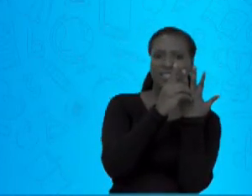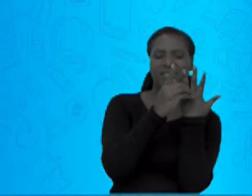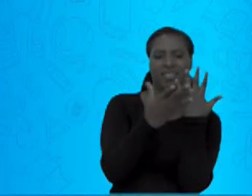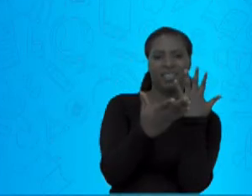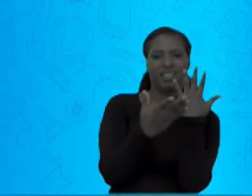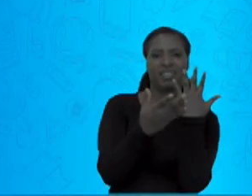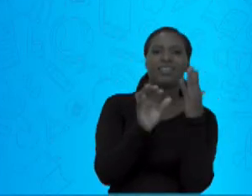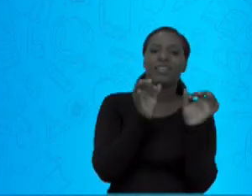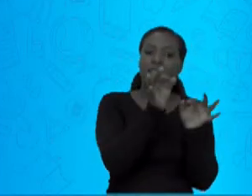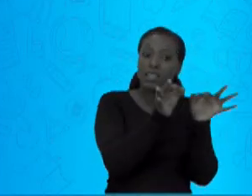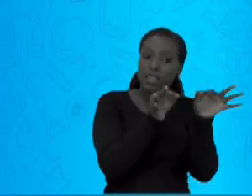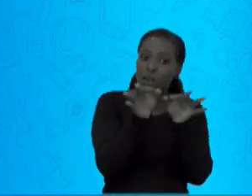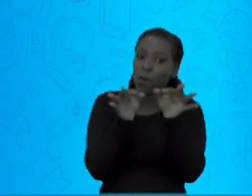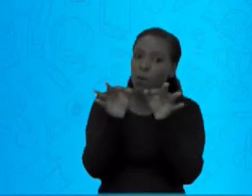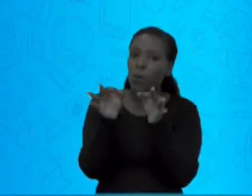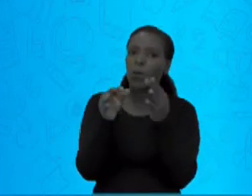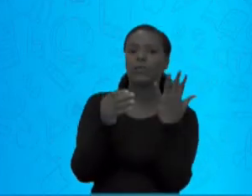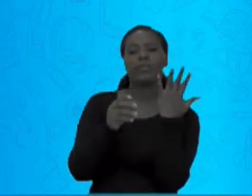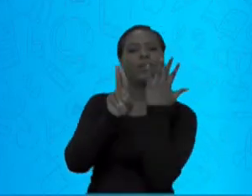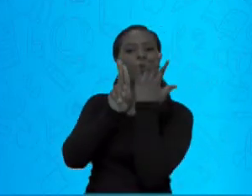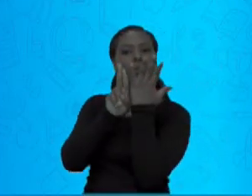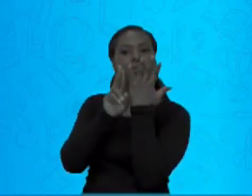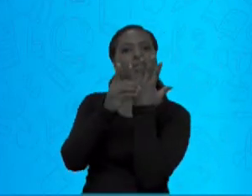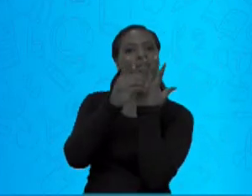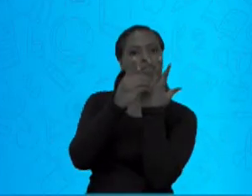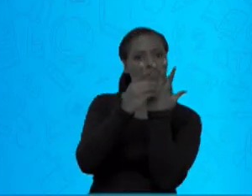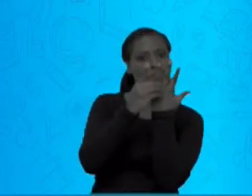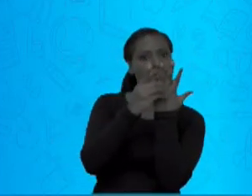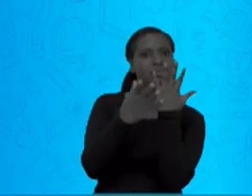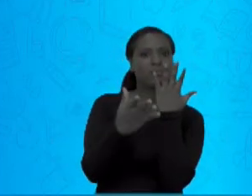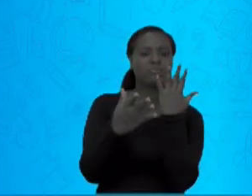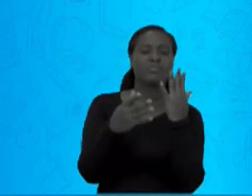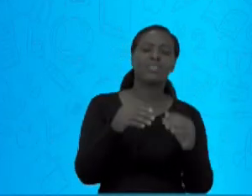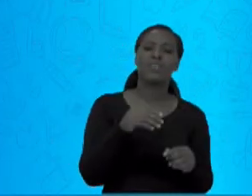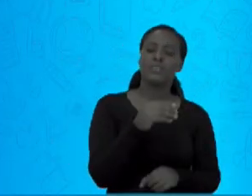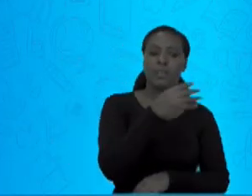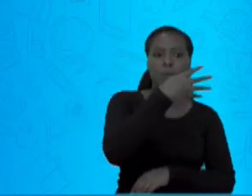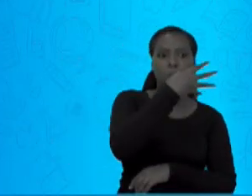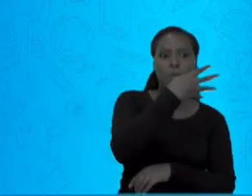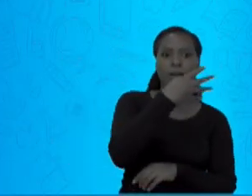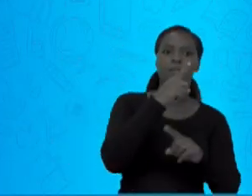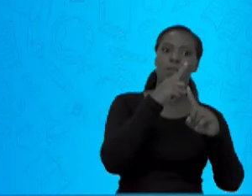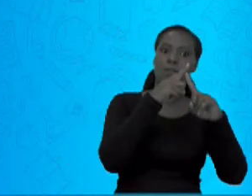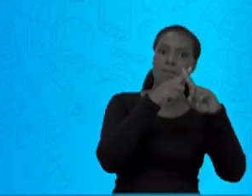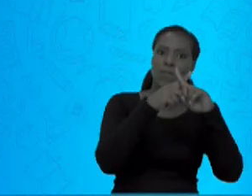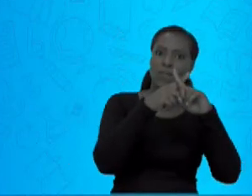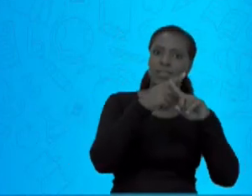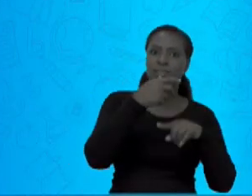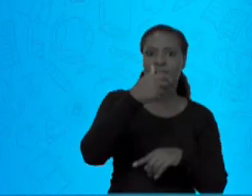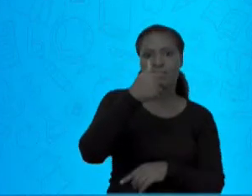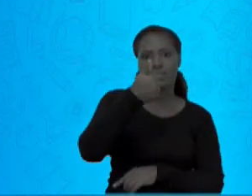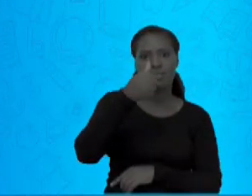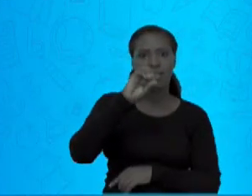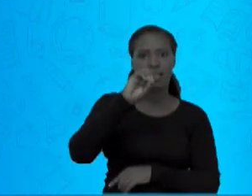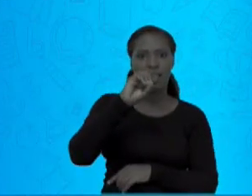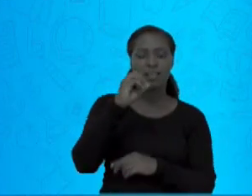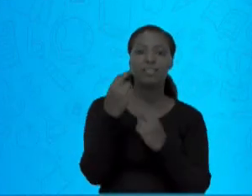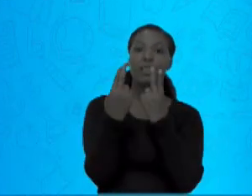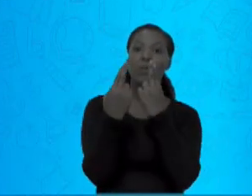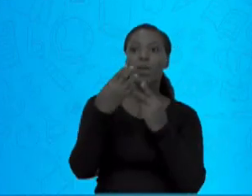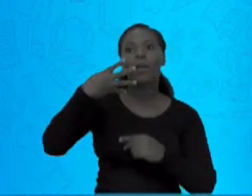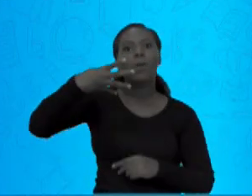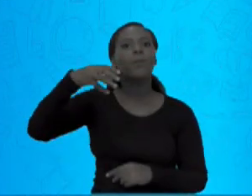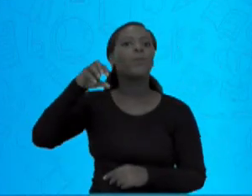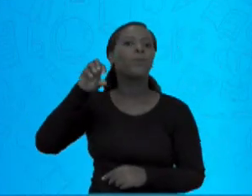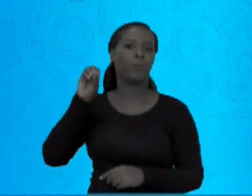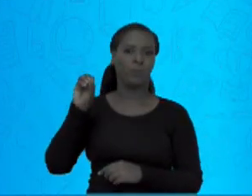Então, olha, vai ser 4 vezes 10. E 4 vezes 10 é igual a 40.